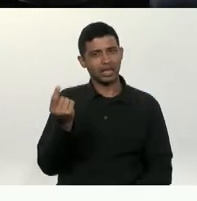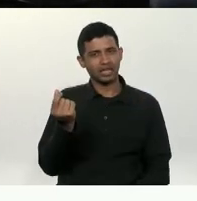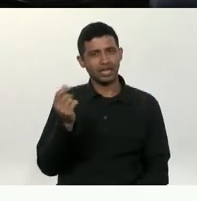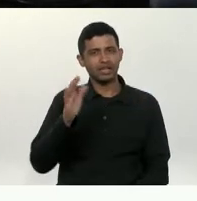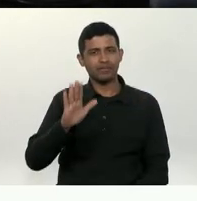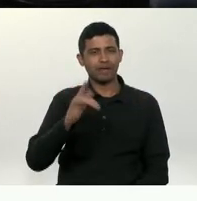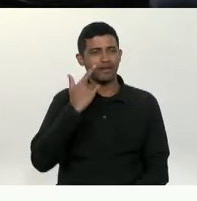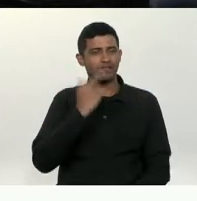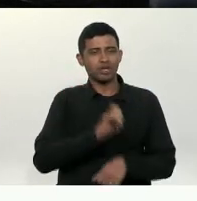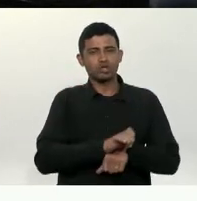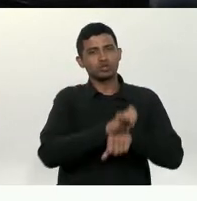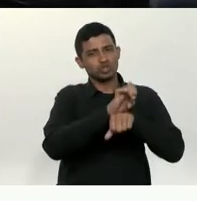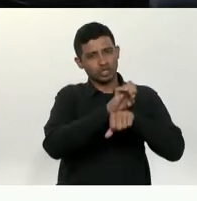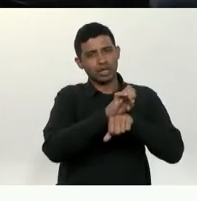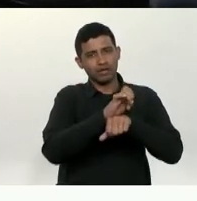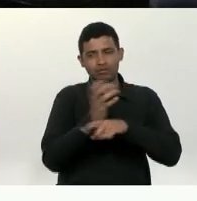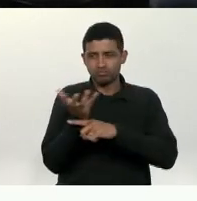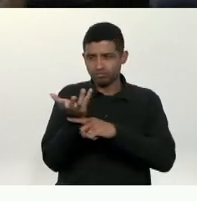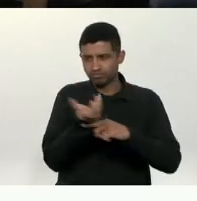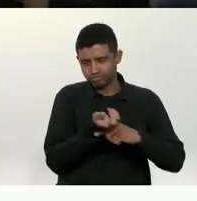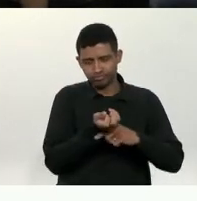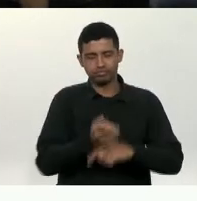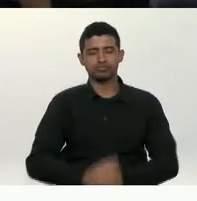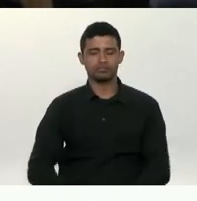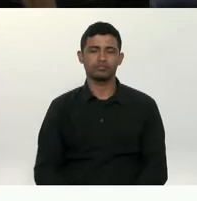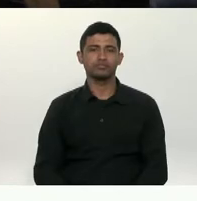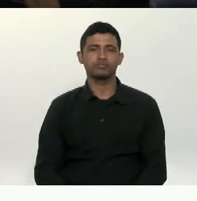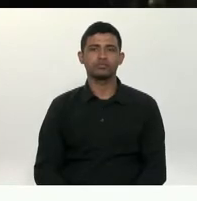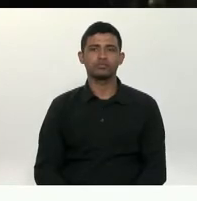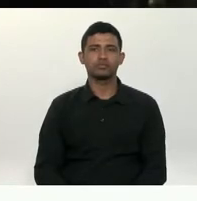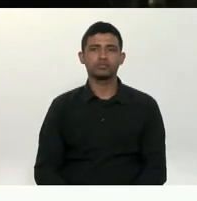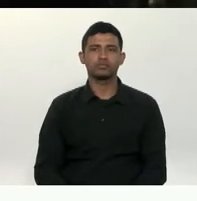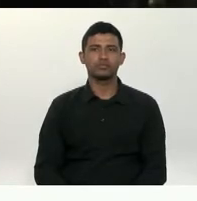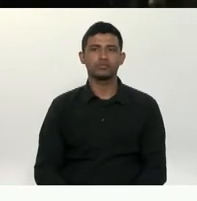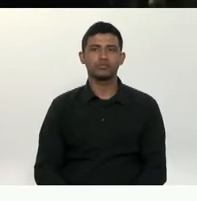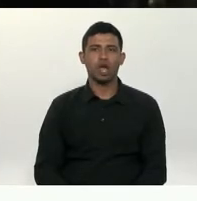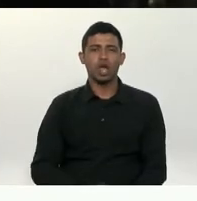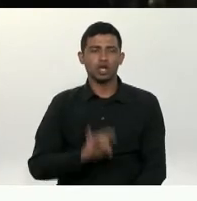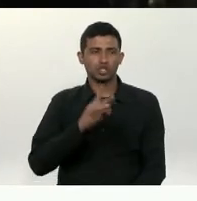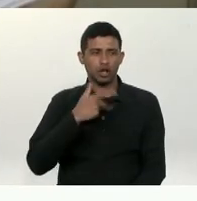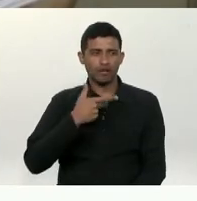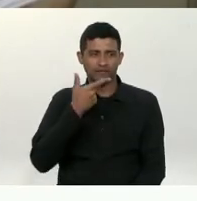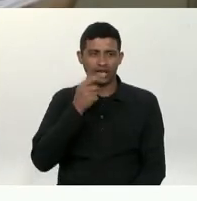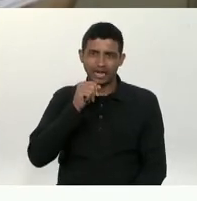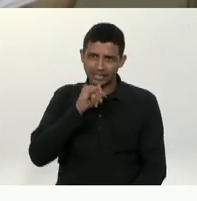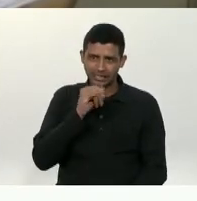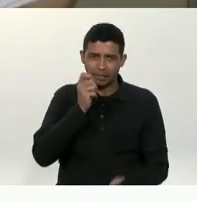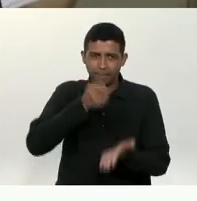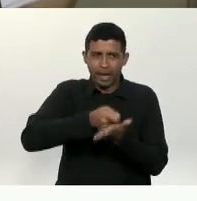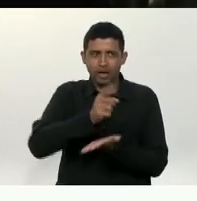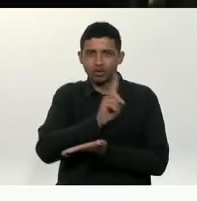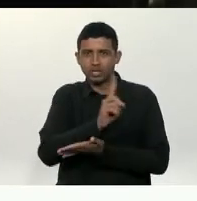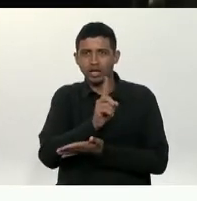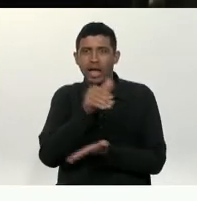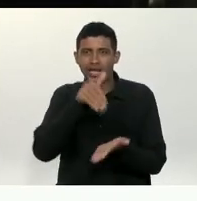Estado preferiu receber os recursos. Exatamente. Só confirma para nós se foram pagos ou não foram. Até quarta-feira, presidente.